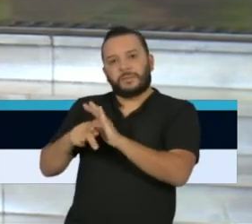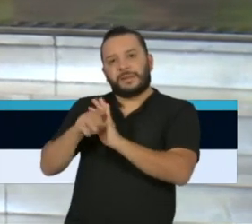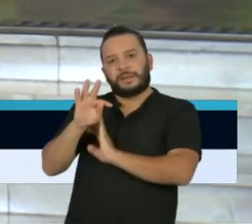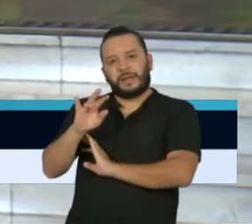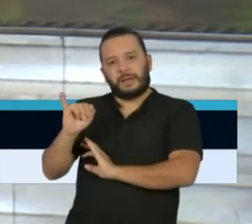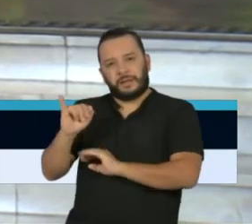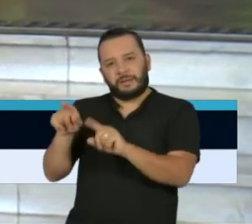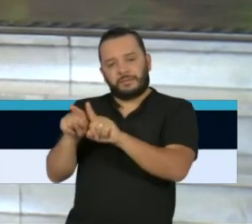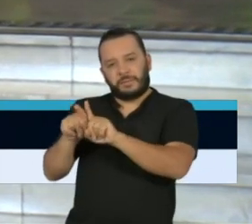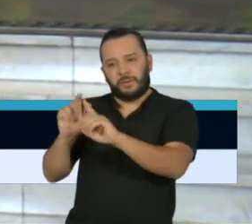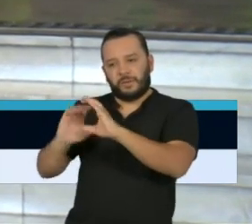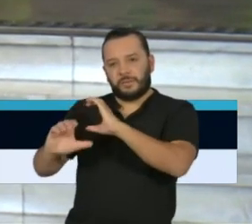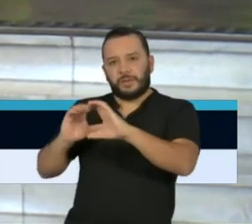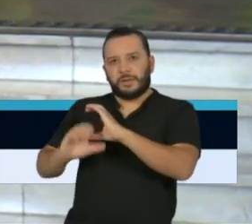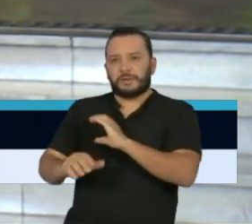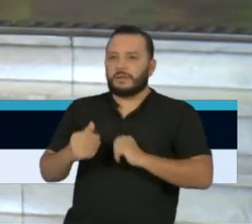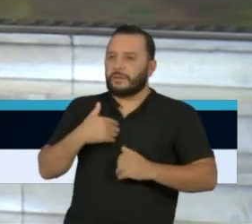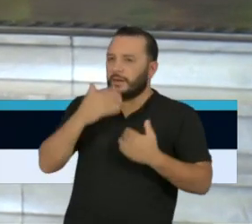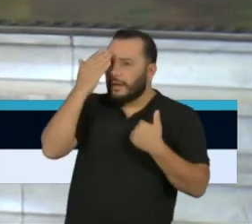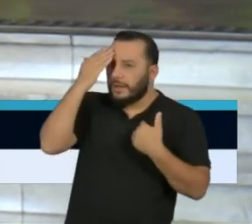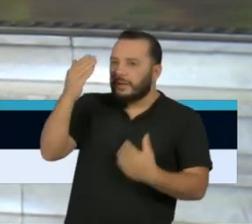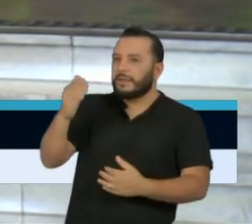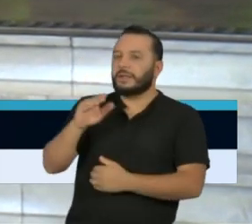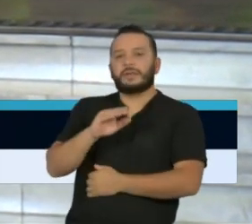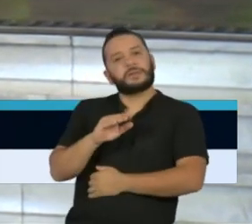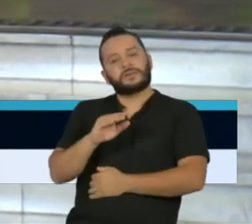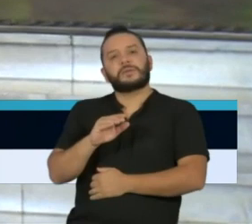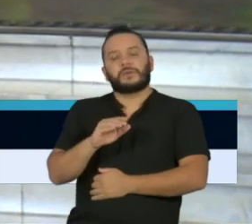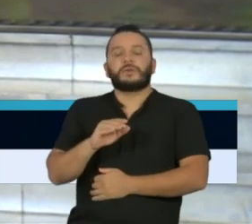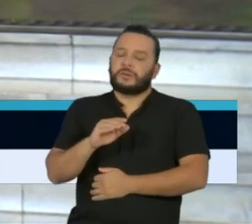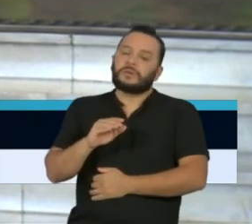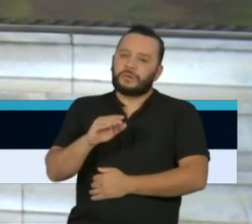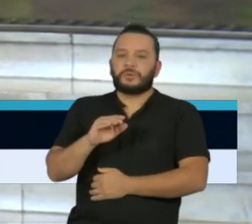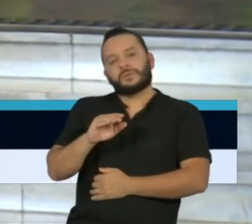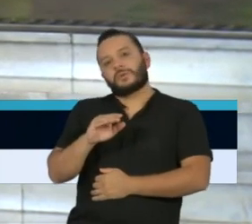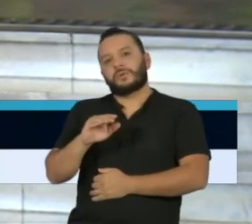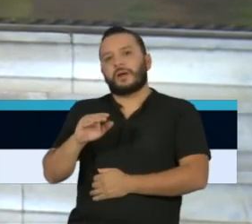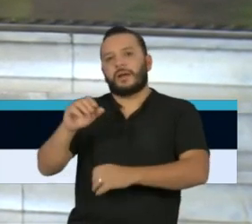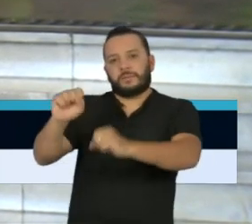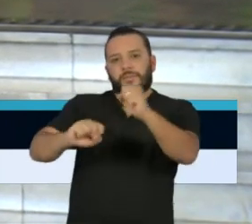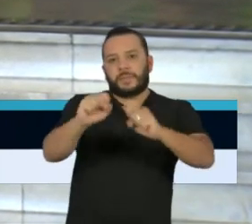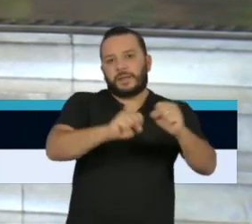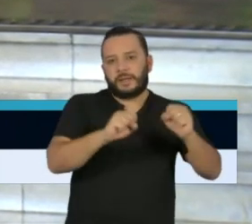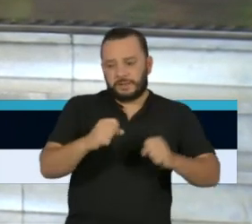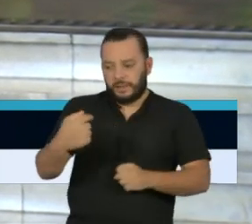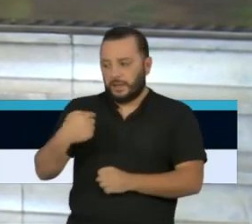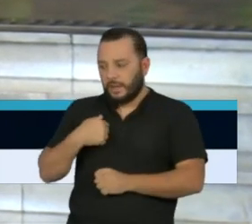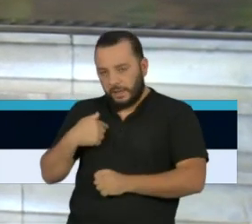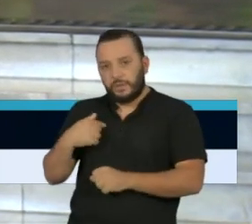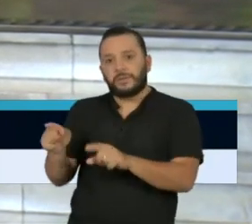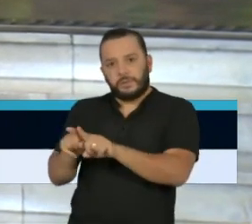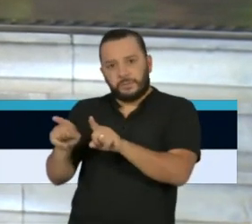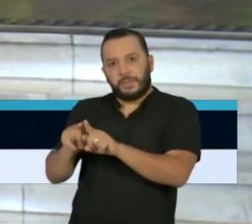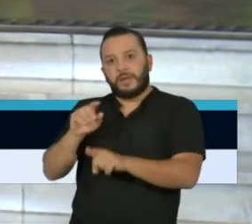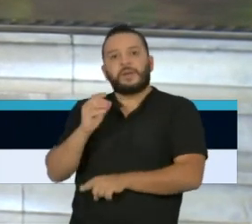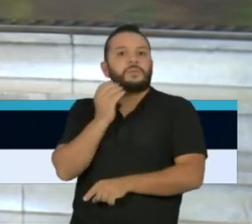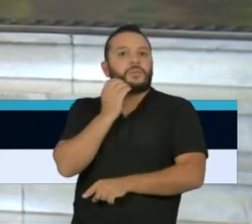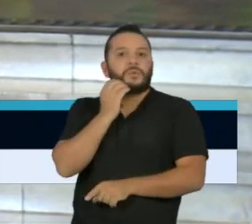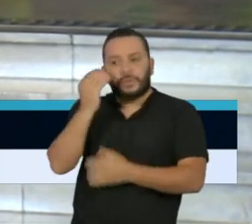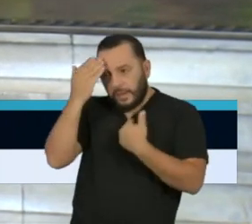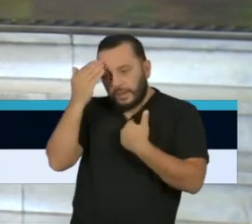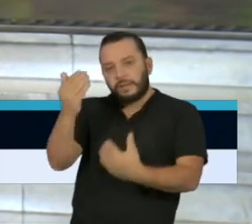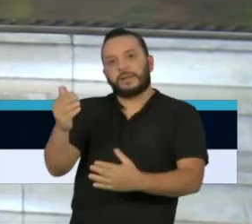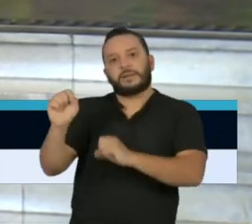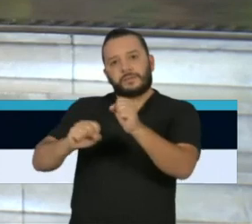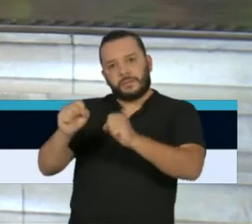vez, agradeço em meu nome e em seu nome a essas empresas pelo apoio, pela cooperação e pela solidariedade.